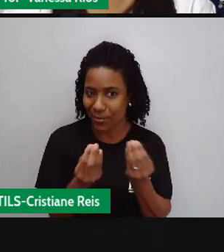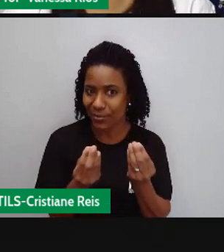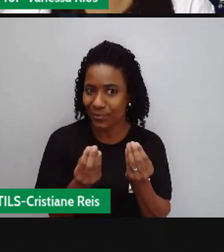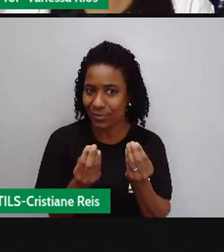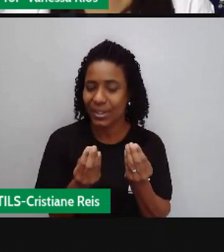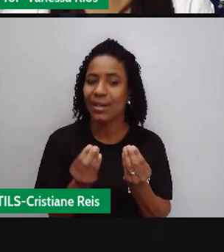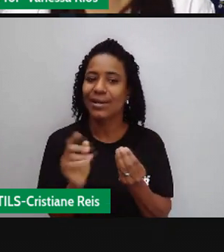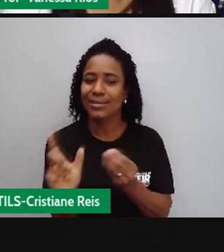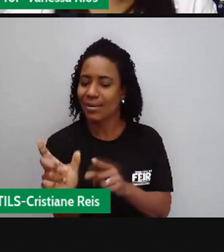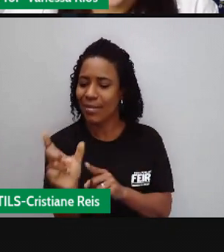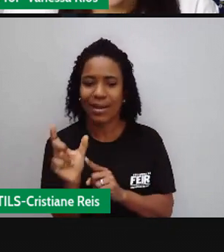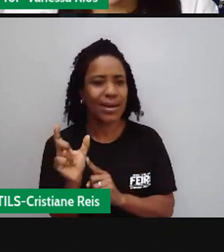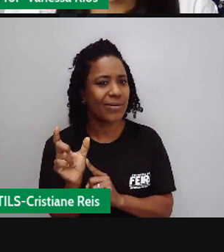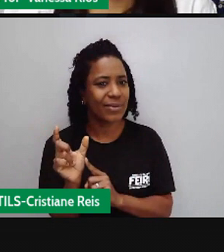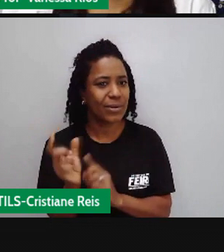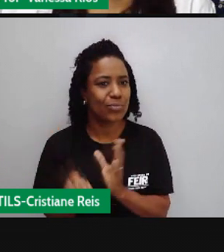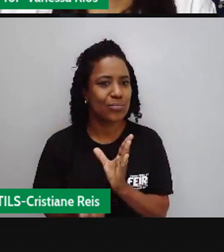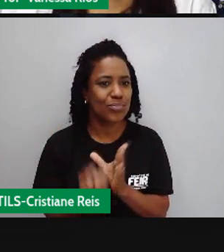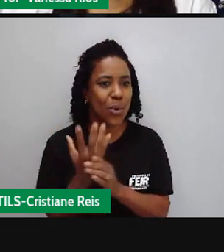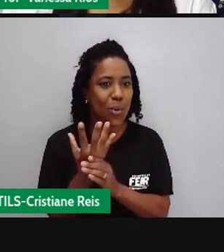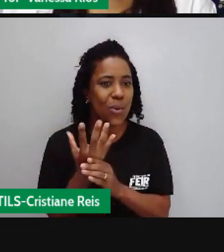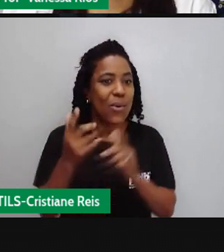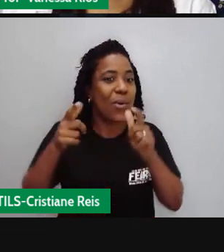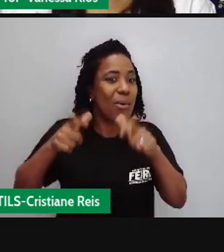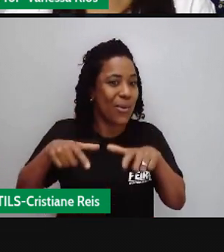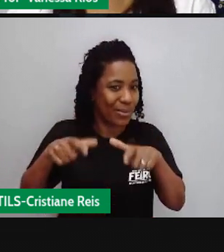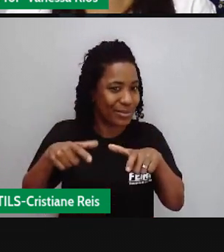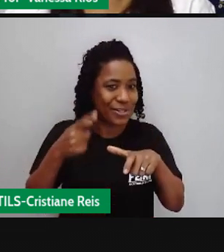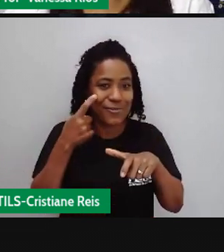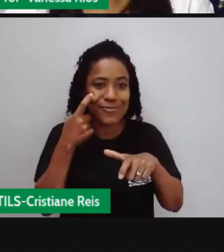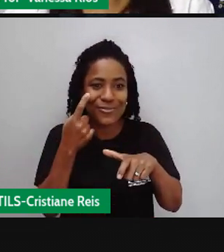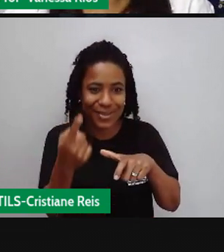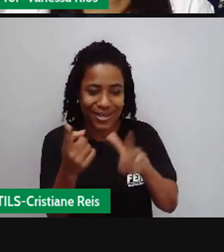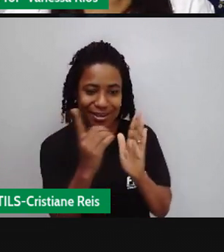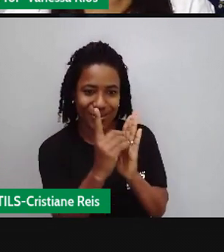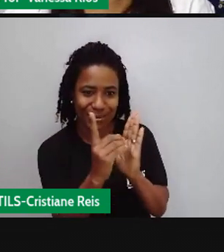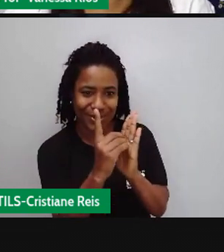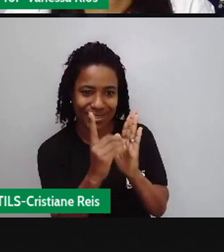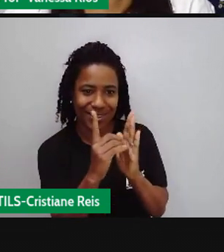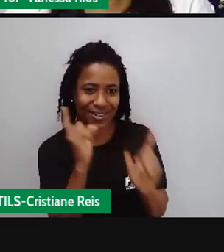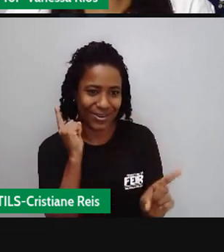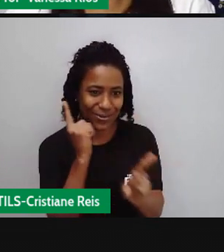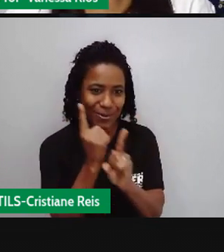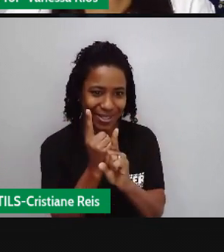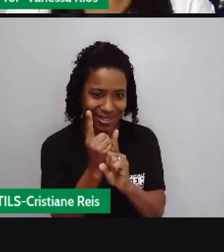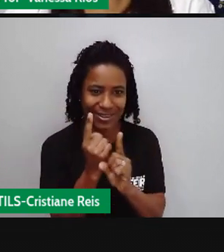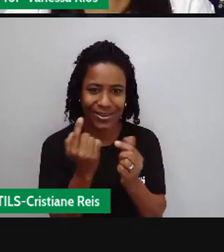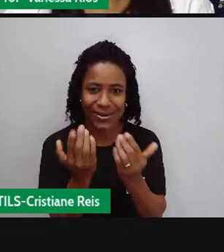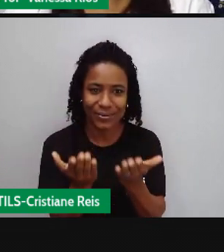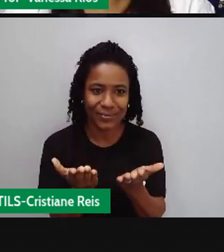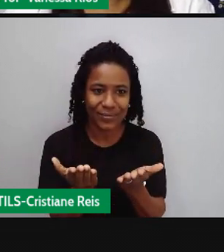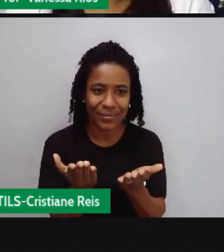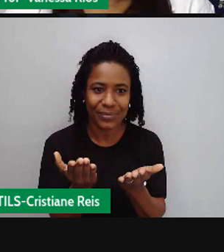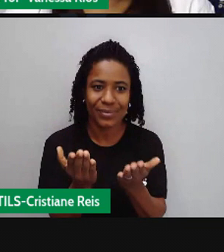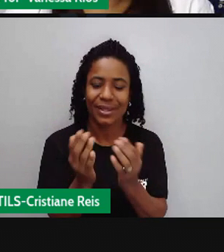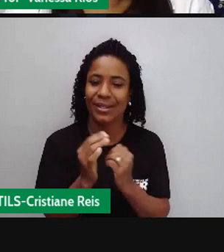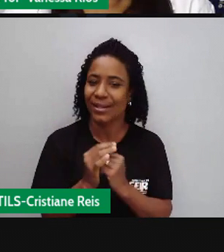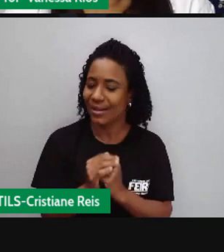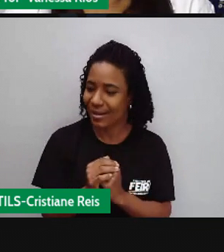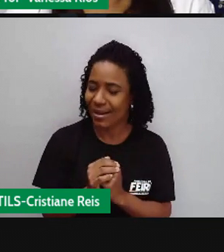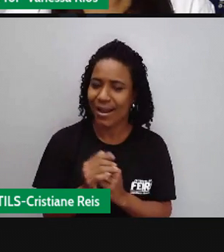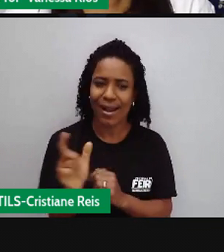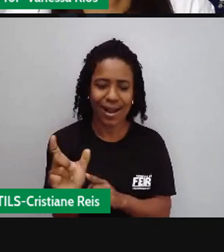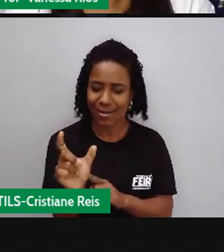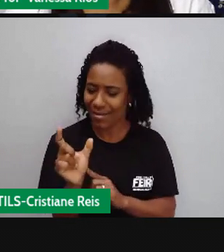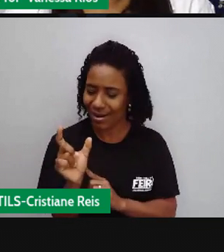essa palavra moleque. E olha só a informação que a Pro encontrou. A origem da palavra moleque,